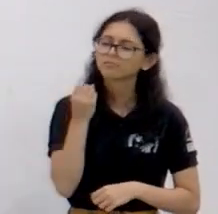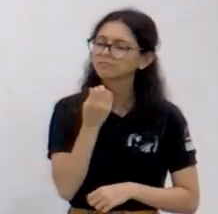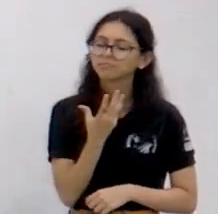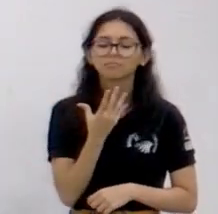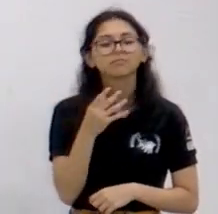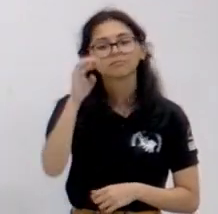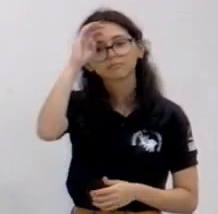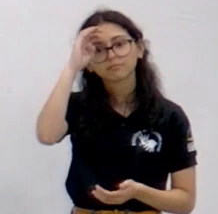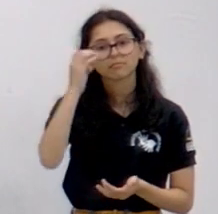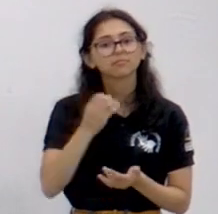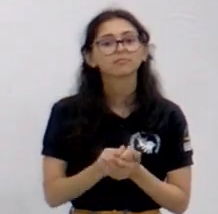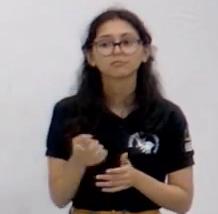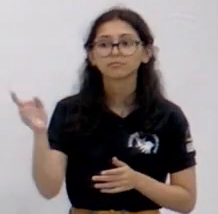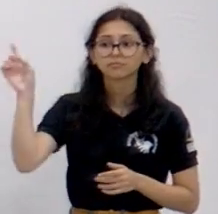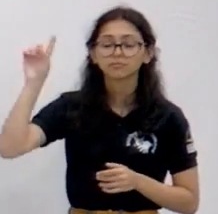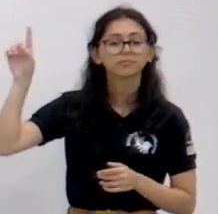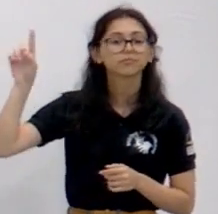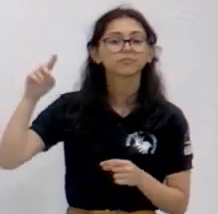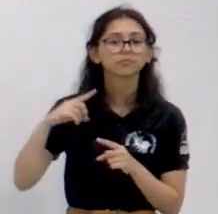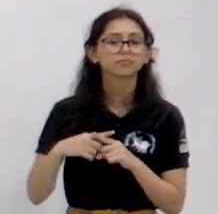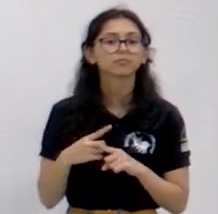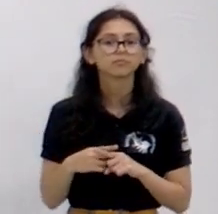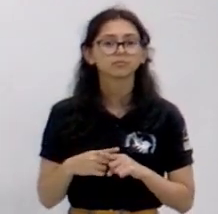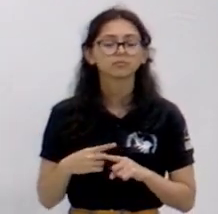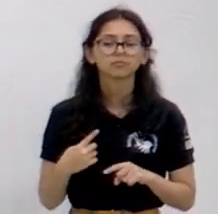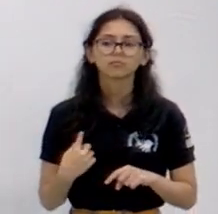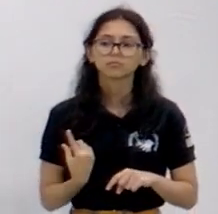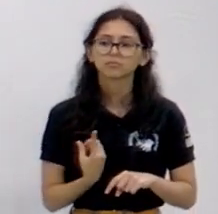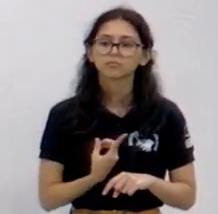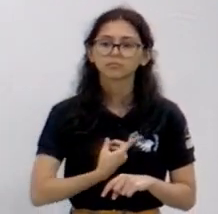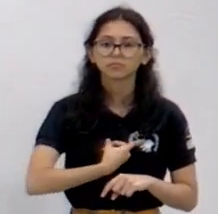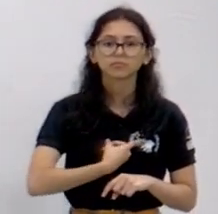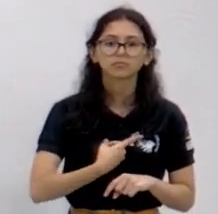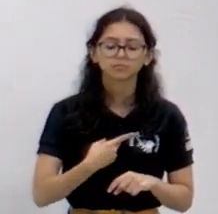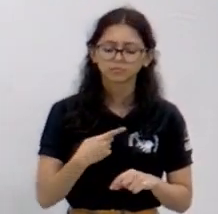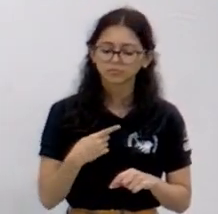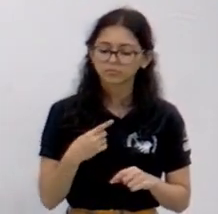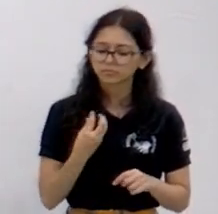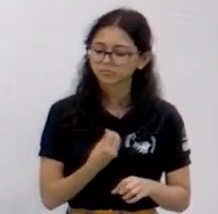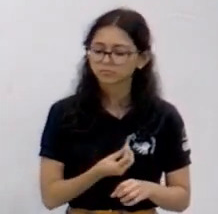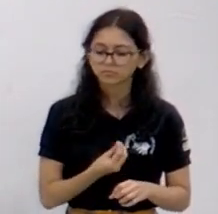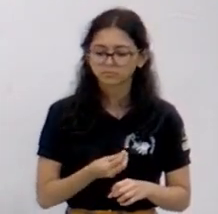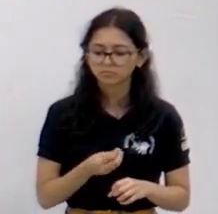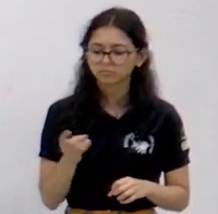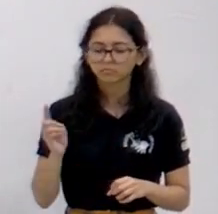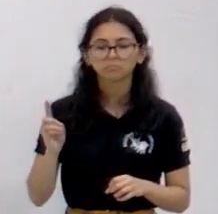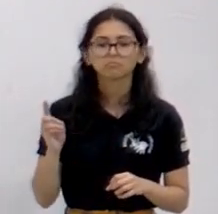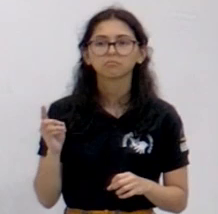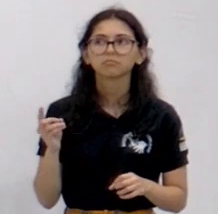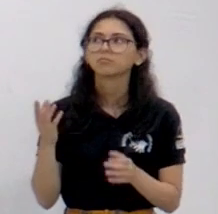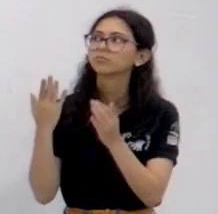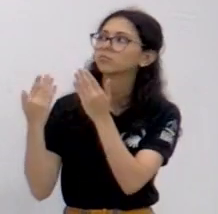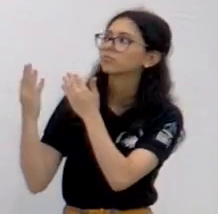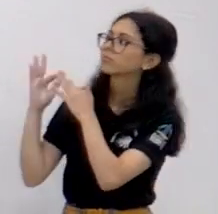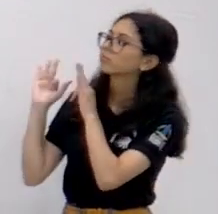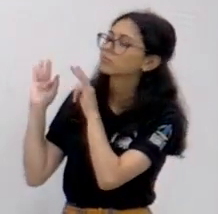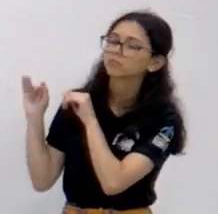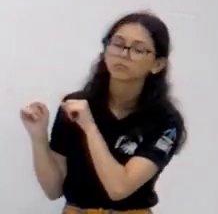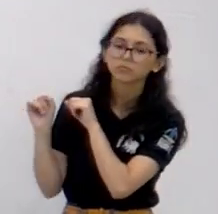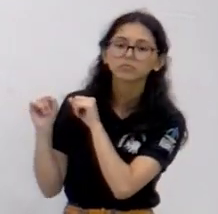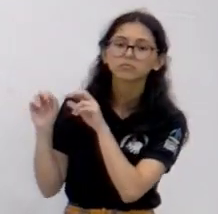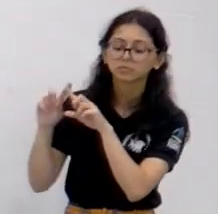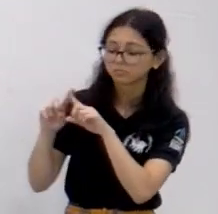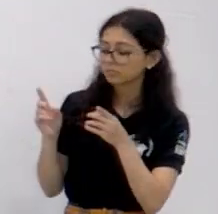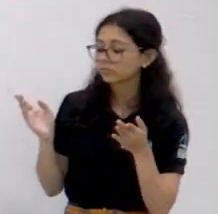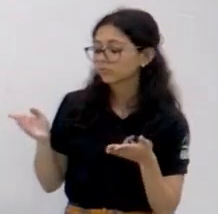se prenderam, não se restringiram ao passado, mas continuam Deus agindo hoje. E deixo como última lição para todos nós,